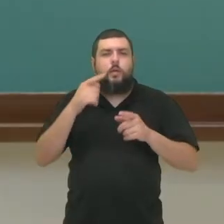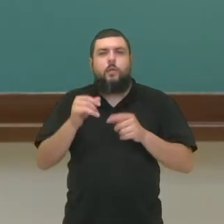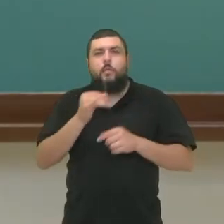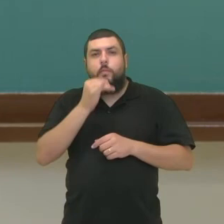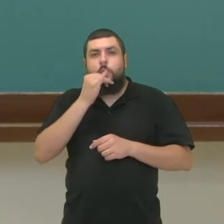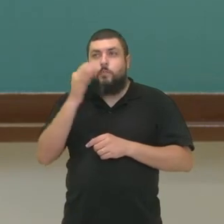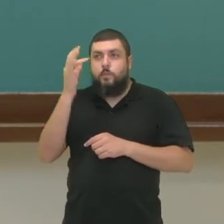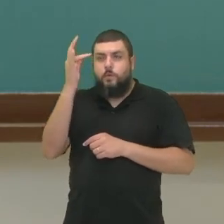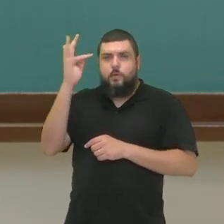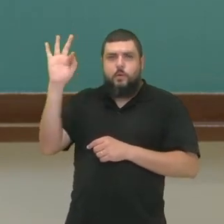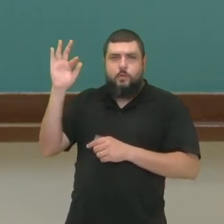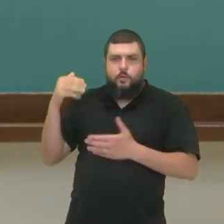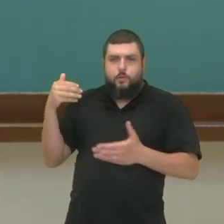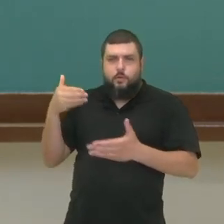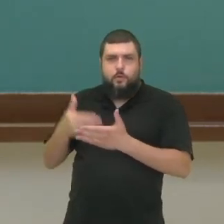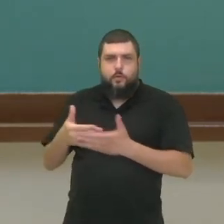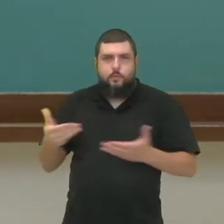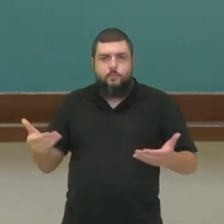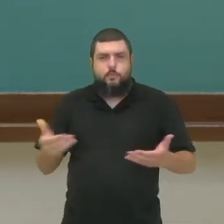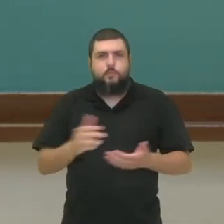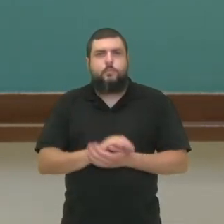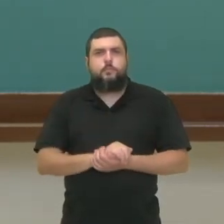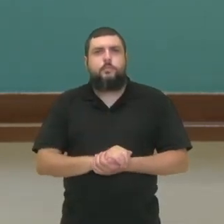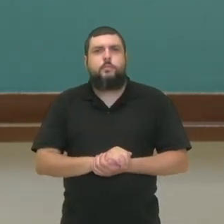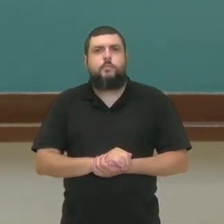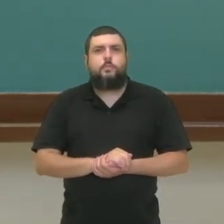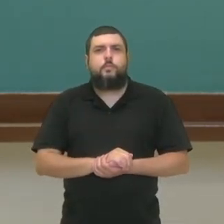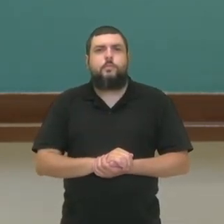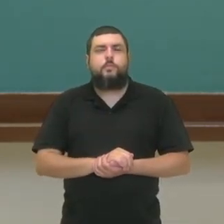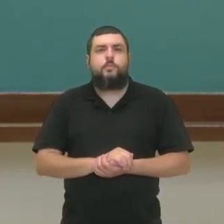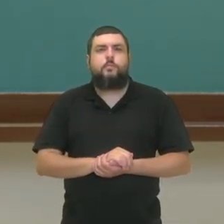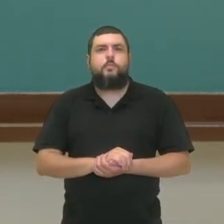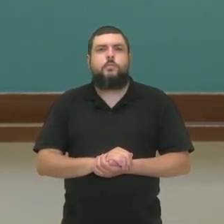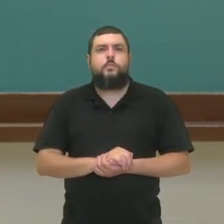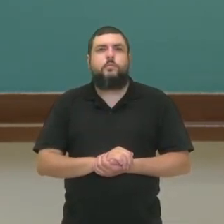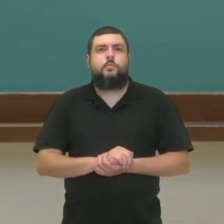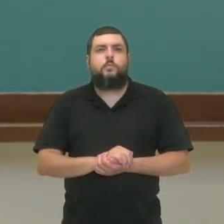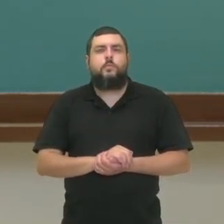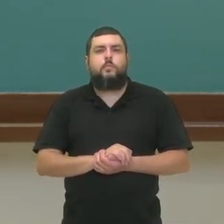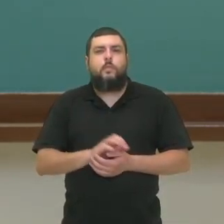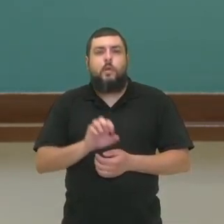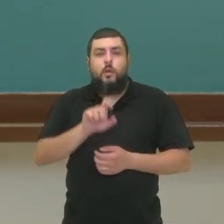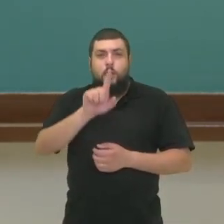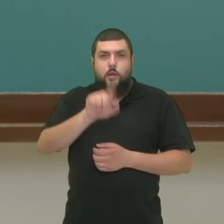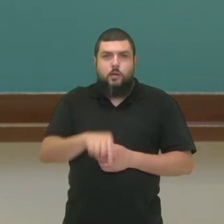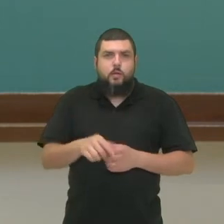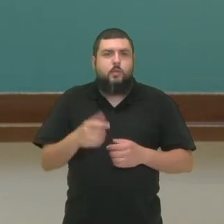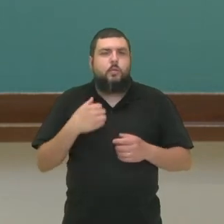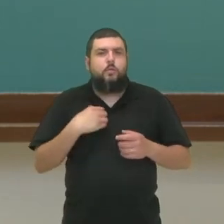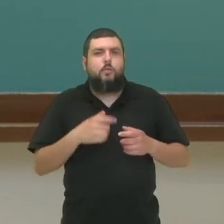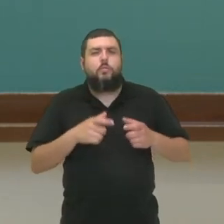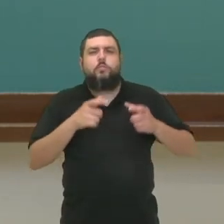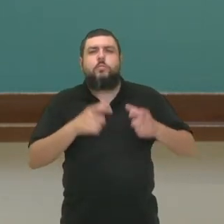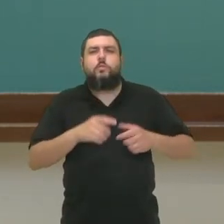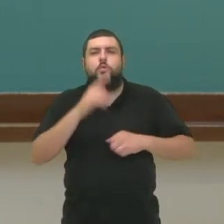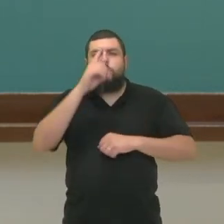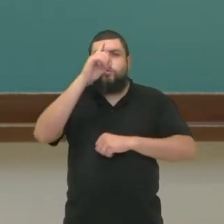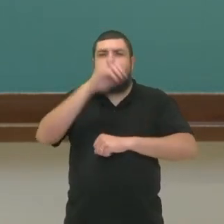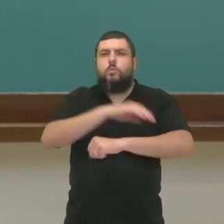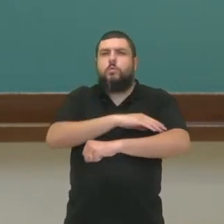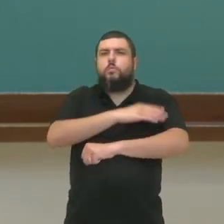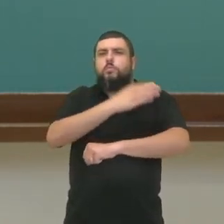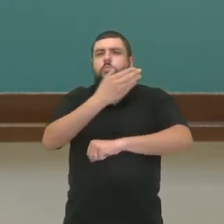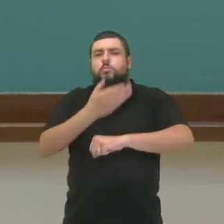inclusive. Bom, lá na Roma Antiga, seria uma espécie de um espaço para você passar ou o dia, dependendo se você fosse um